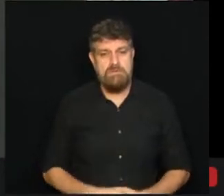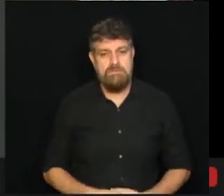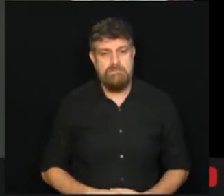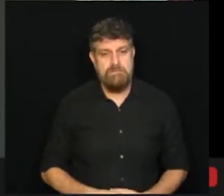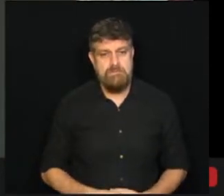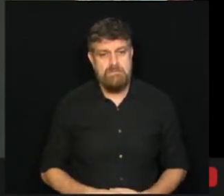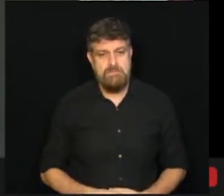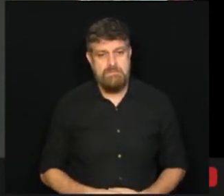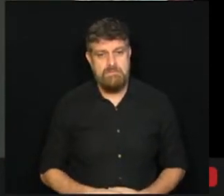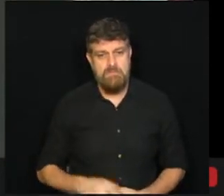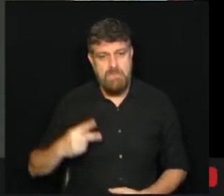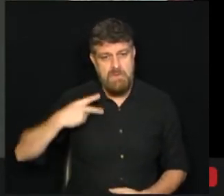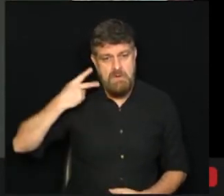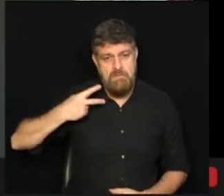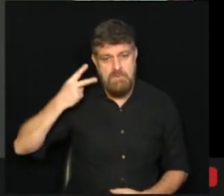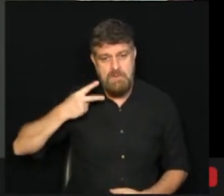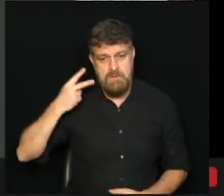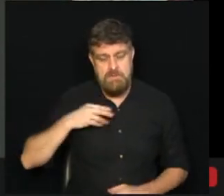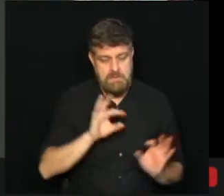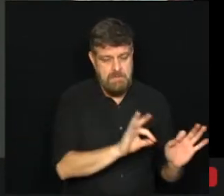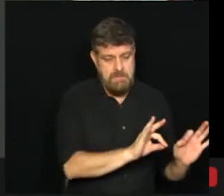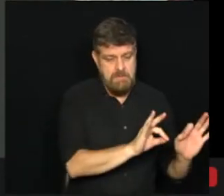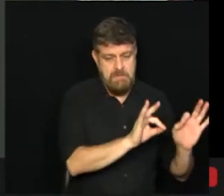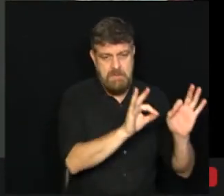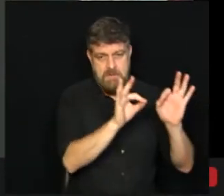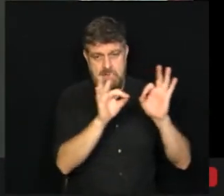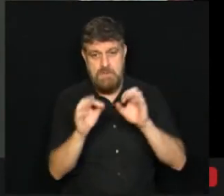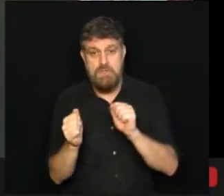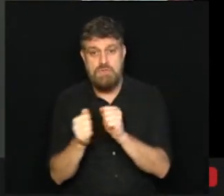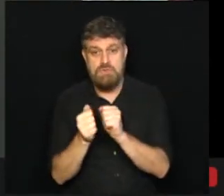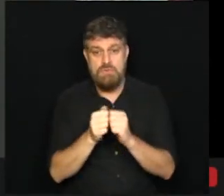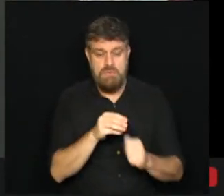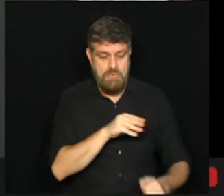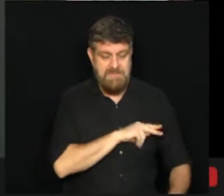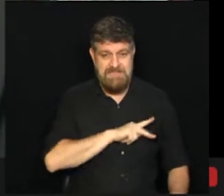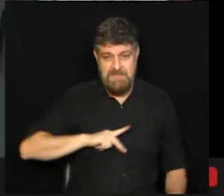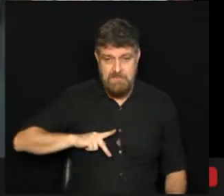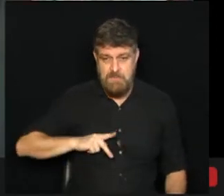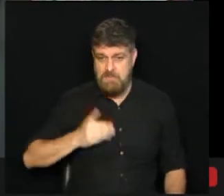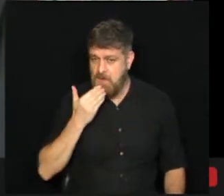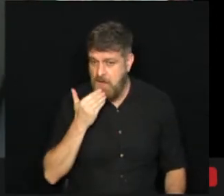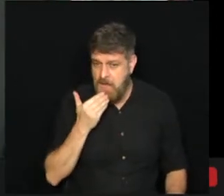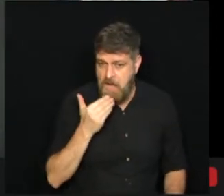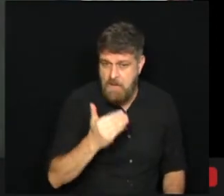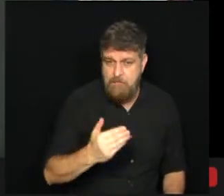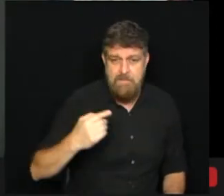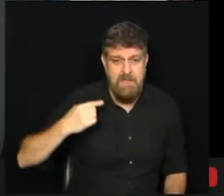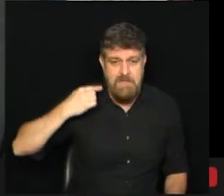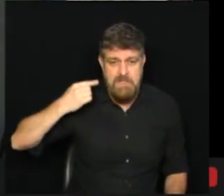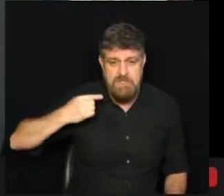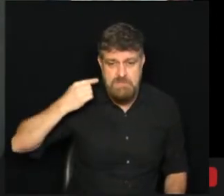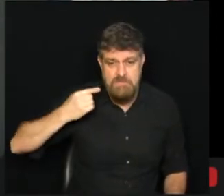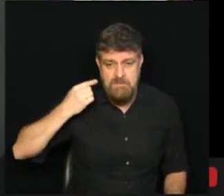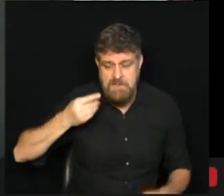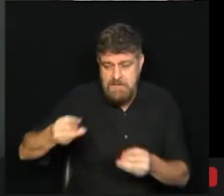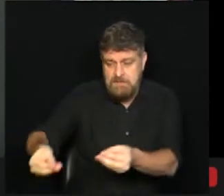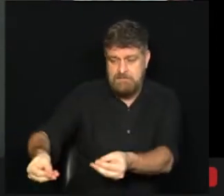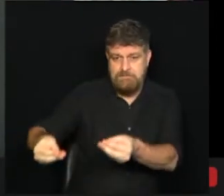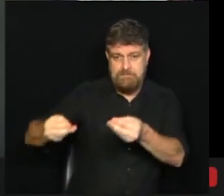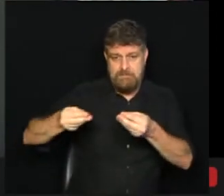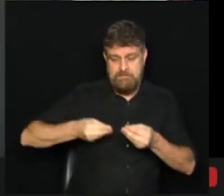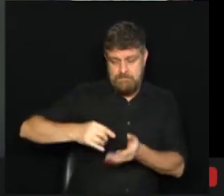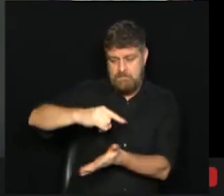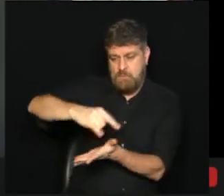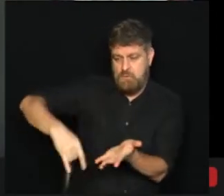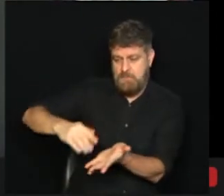enfim, os vereadores possam acompanhar a reunião com o Ministério. Eu peço apenas à doutora Silvia que encaminhe para nós a